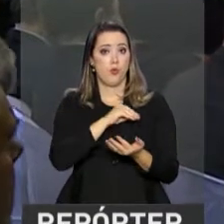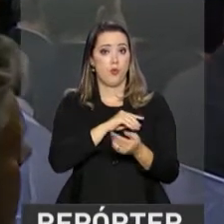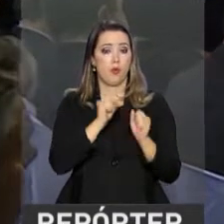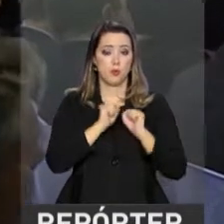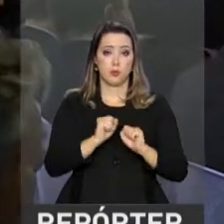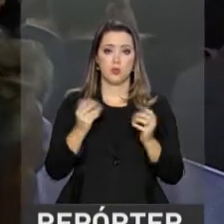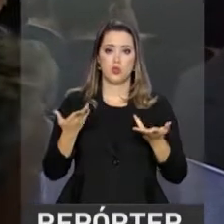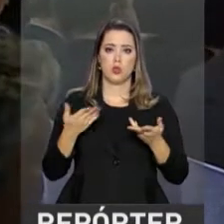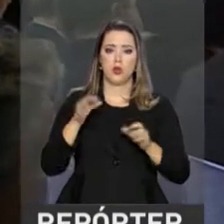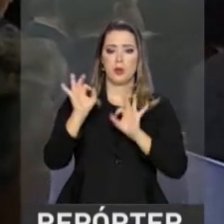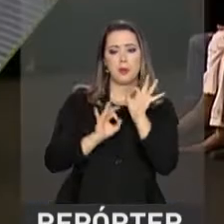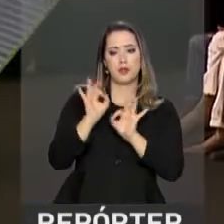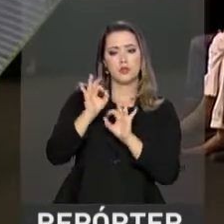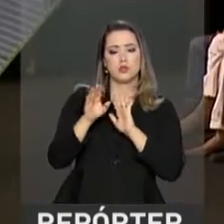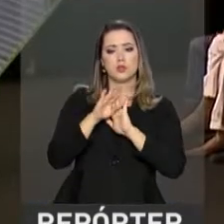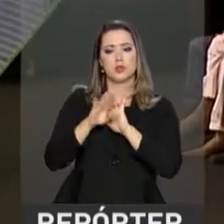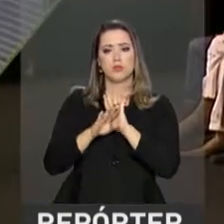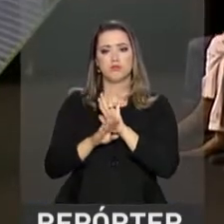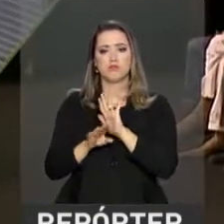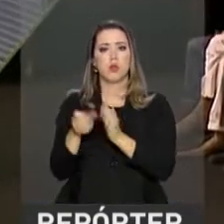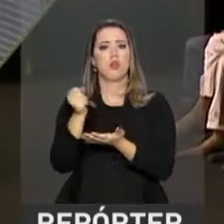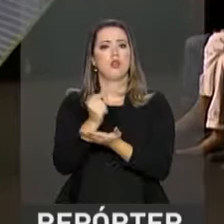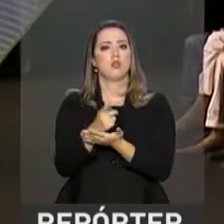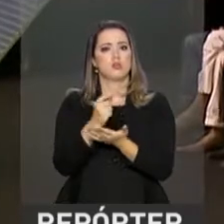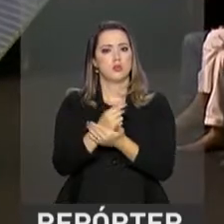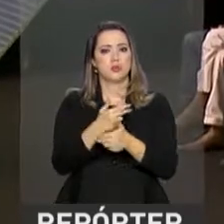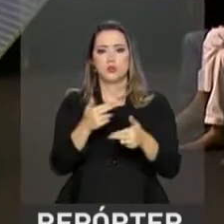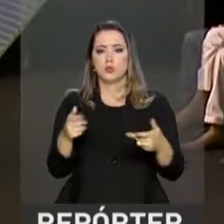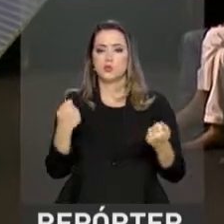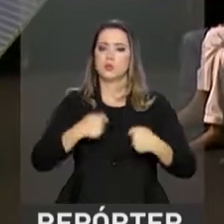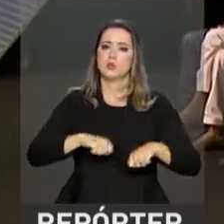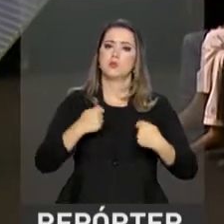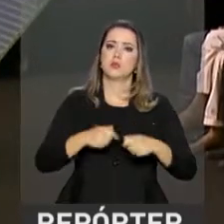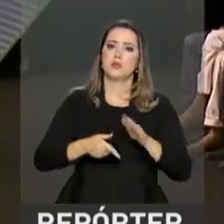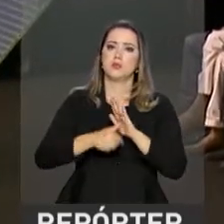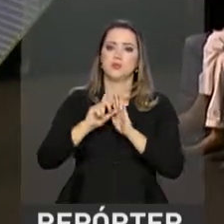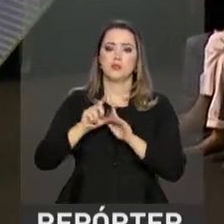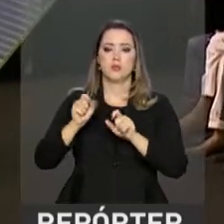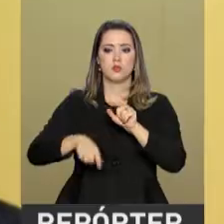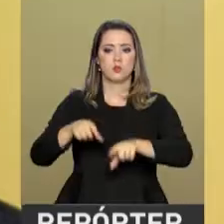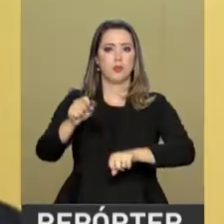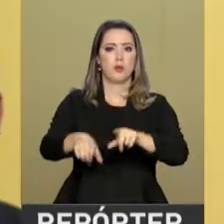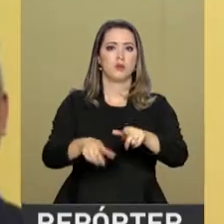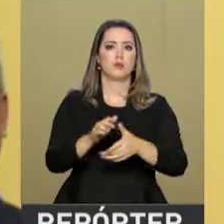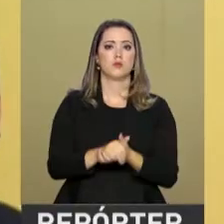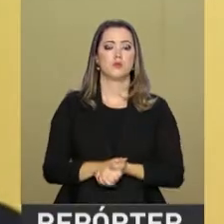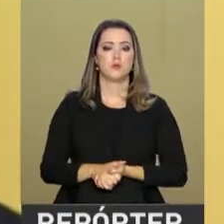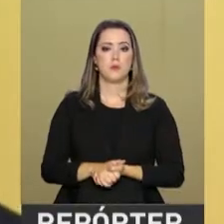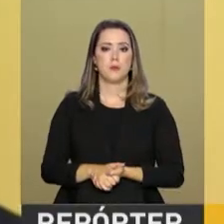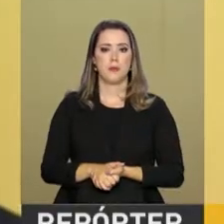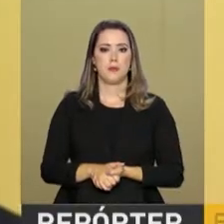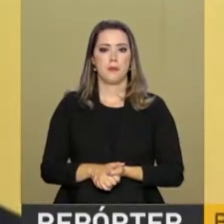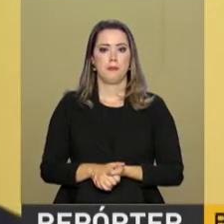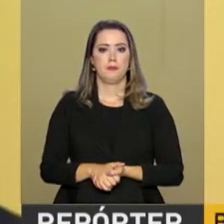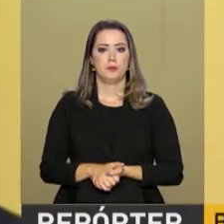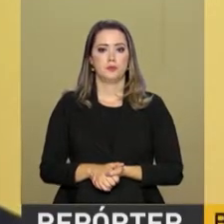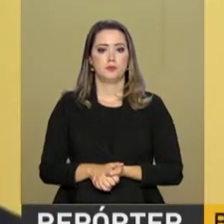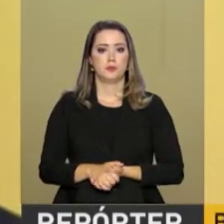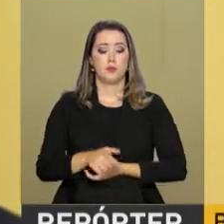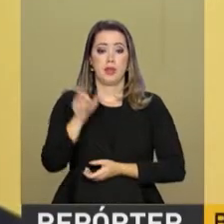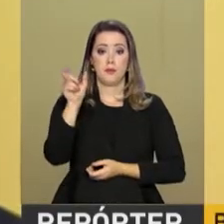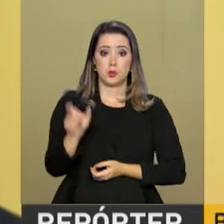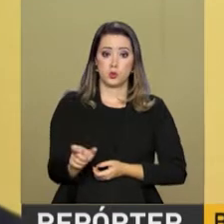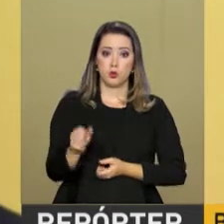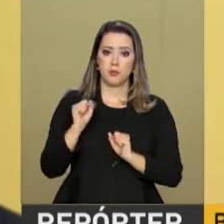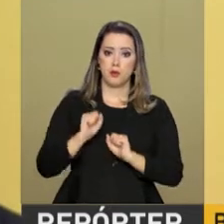planejar as compras e negociar todos os insumos necessários antes do início da safra. Para que o produtor possa ter a